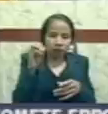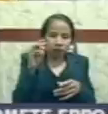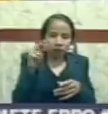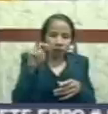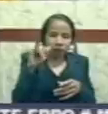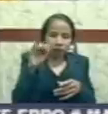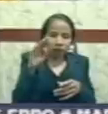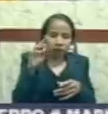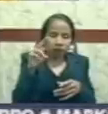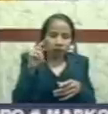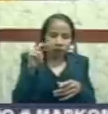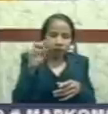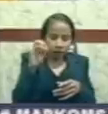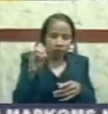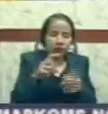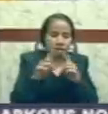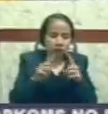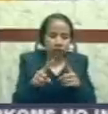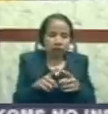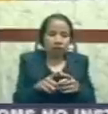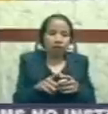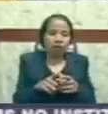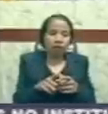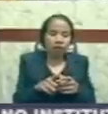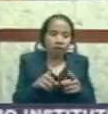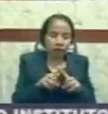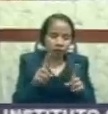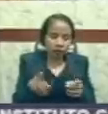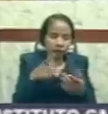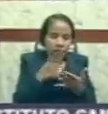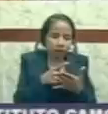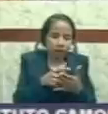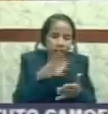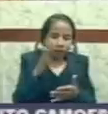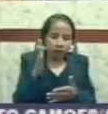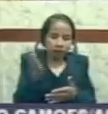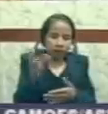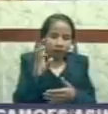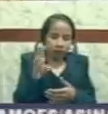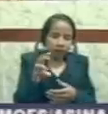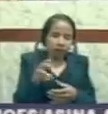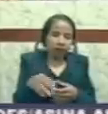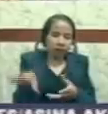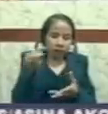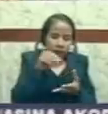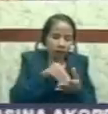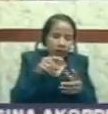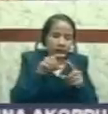C, né? Por referência dele. Mas bem, a proposta 56, atuadita tam tabela